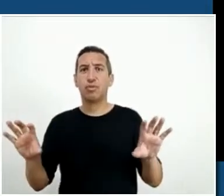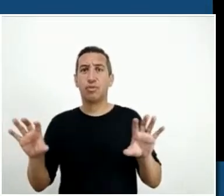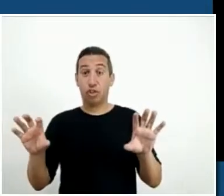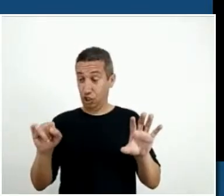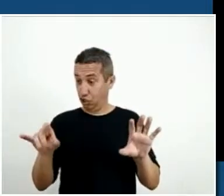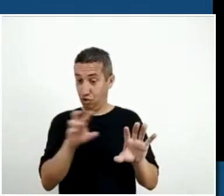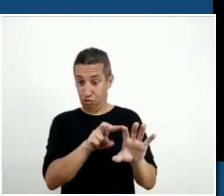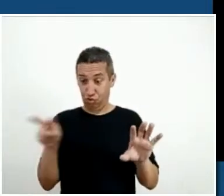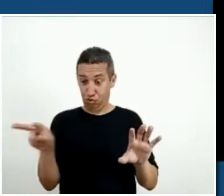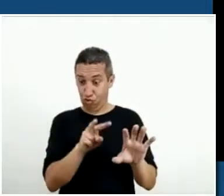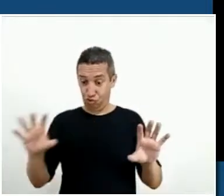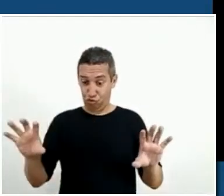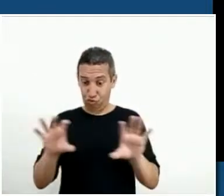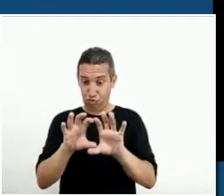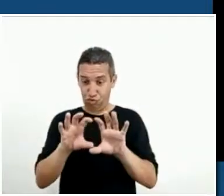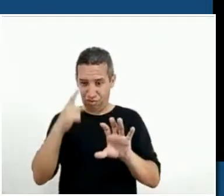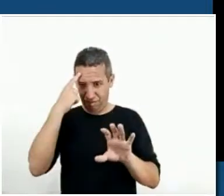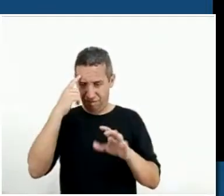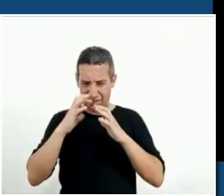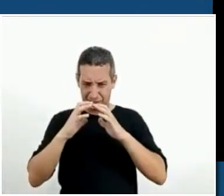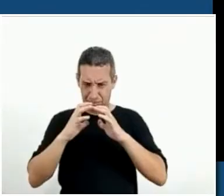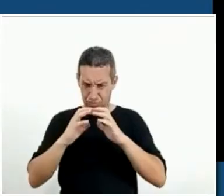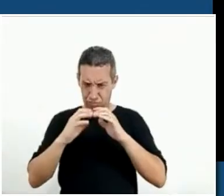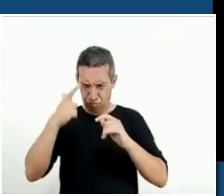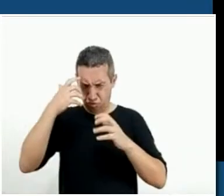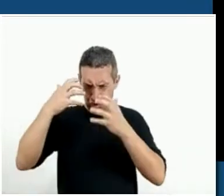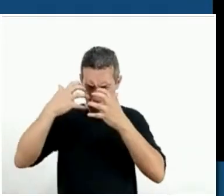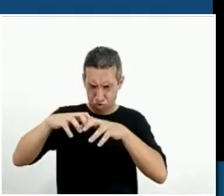que é a parte de raciocínio, de comportamento,